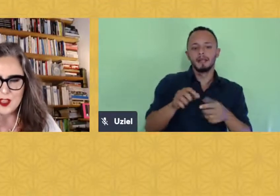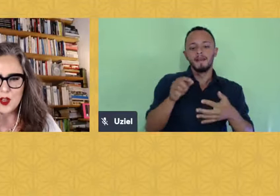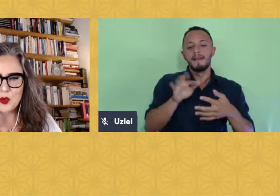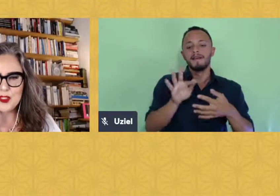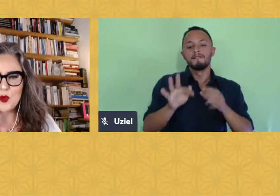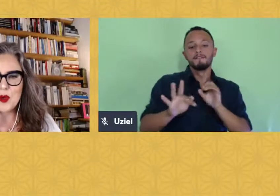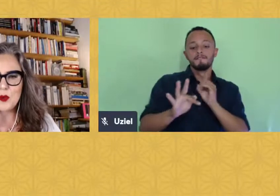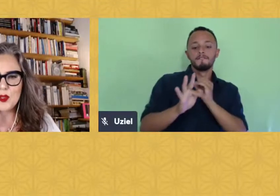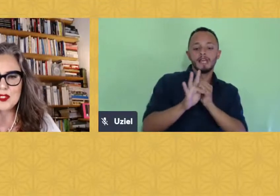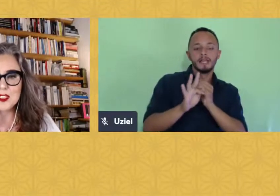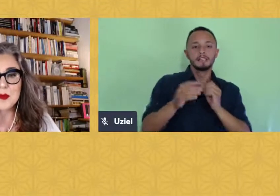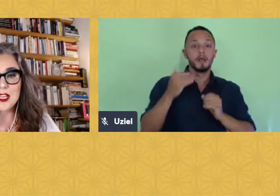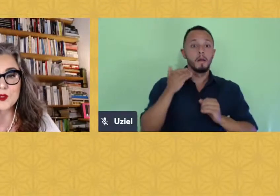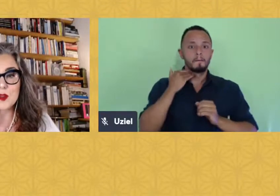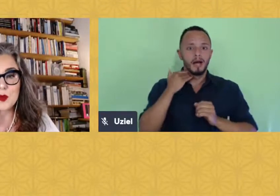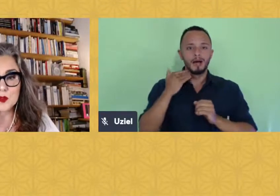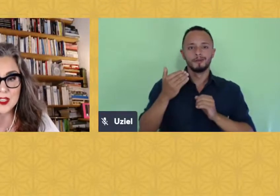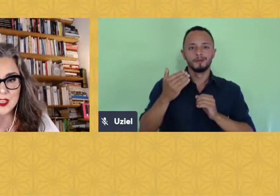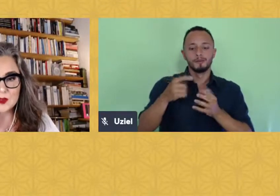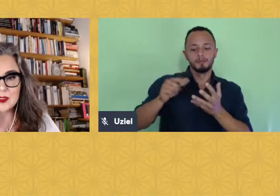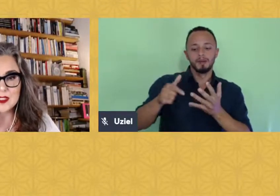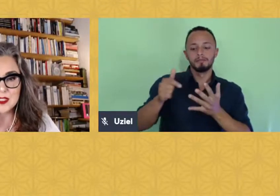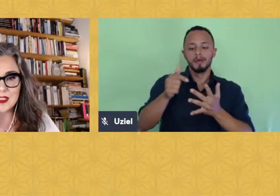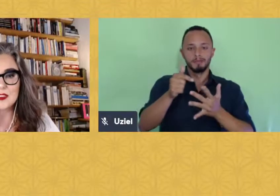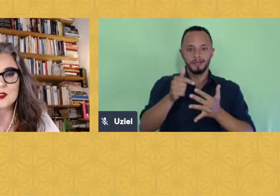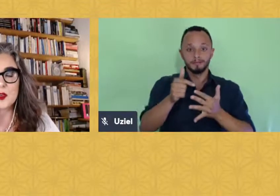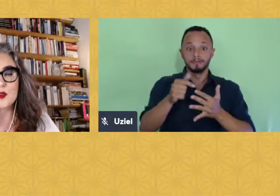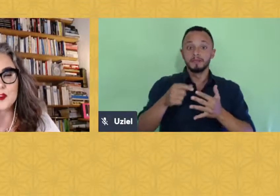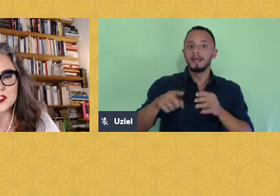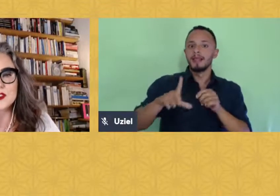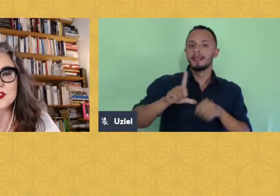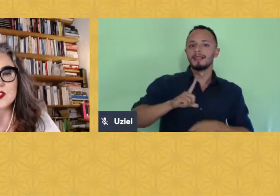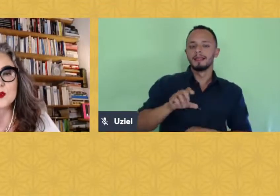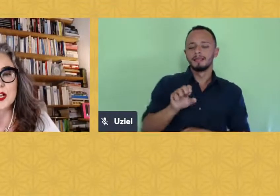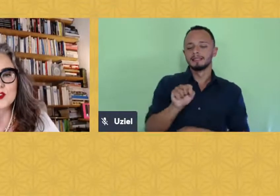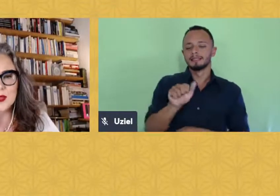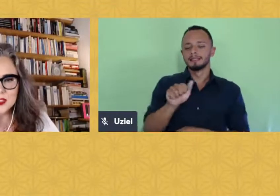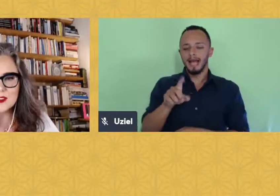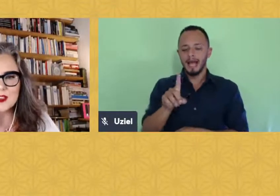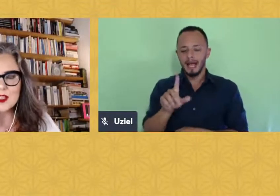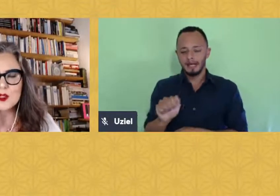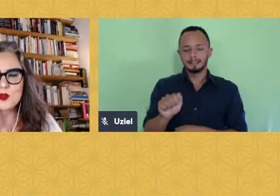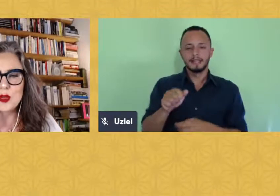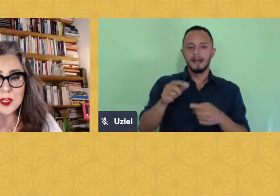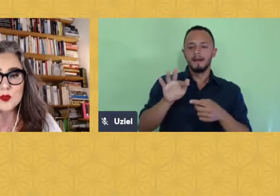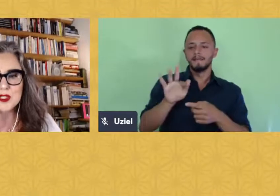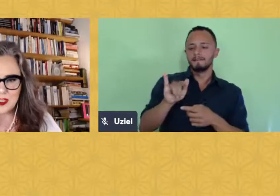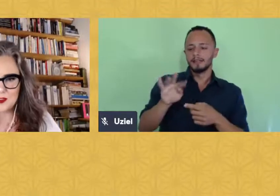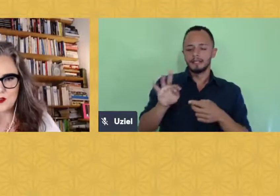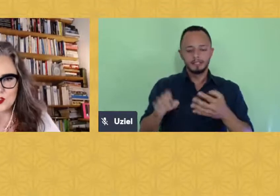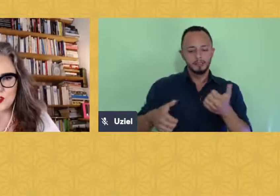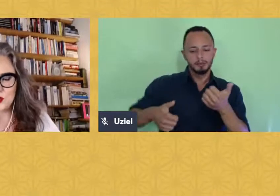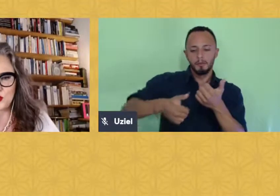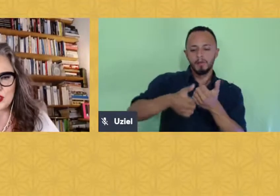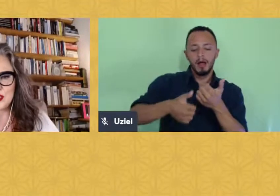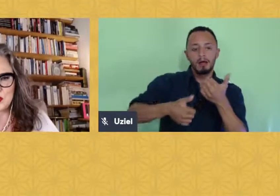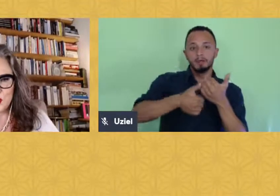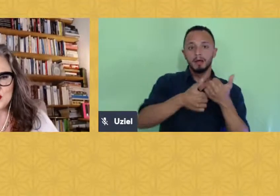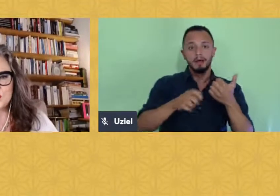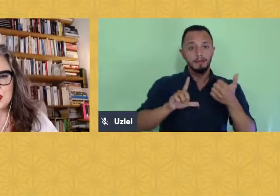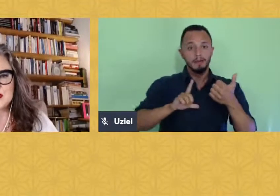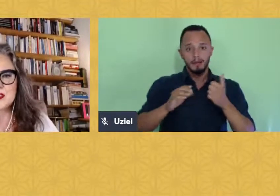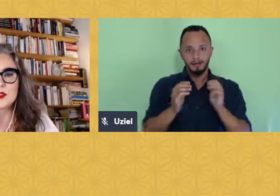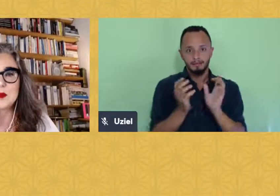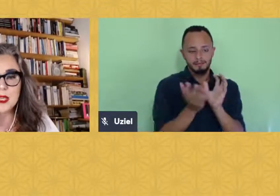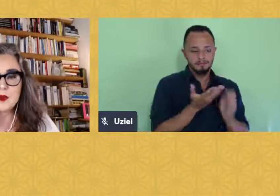Gerdau. Conta com o apoio da Expresso Nepomuceno, da SADA, do Banco Fides, do Marte Minas, do Amigos da Casa Fiat de Cultura, da